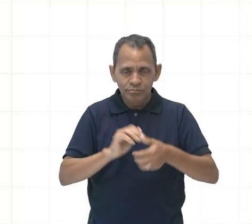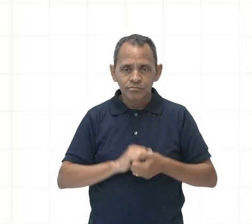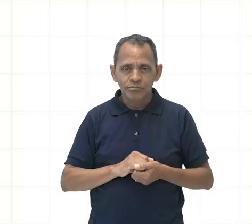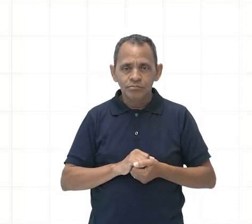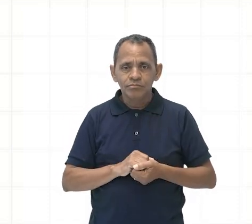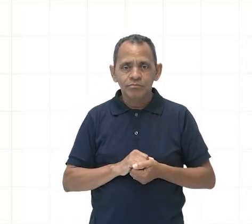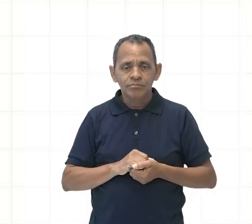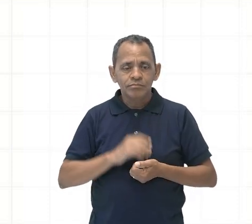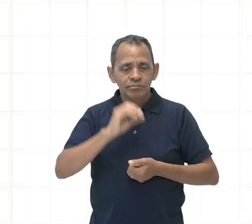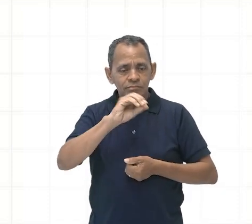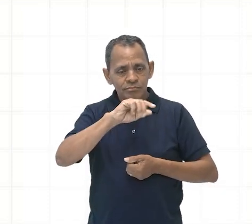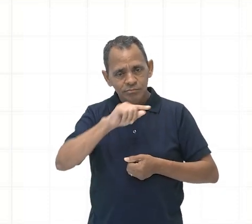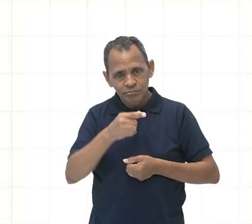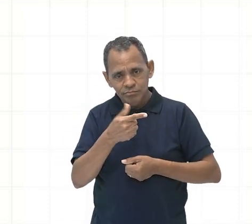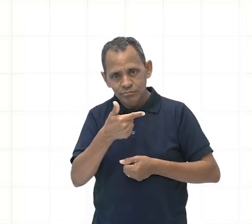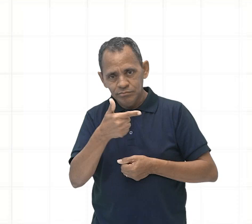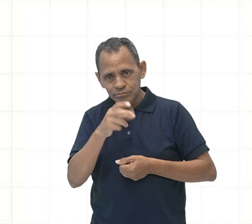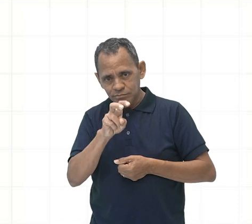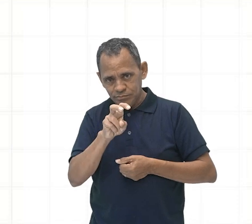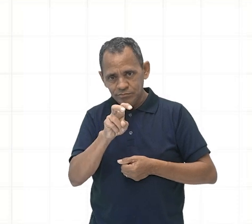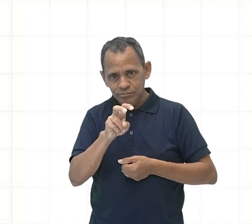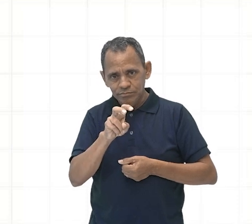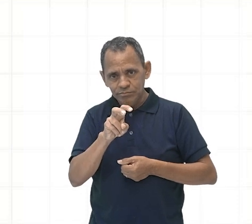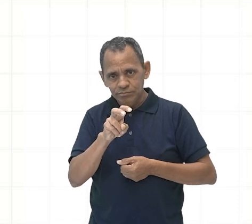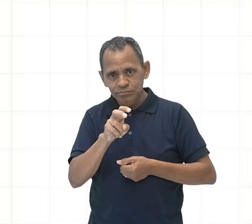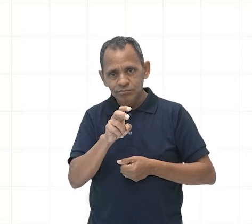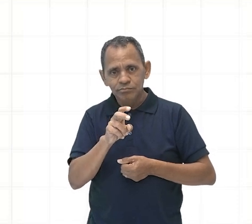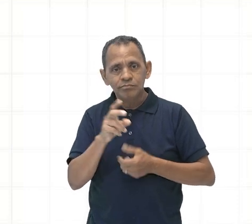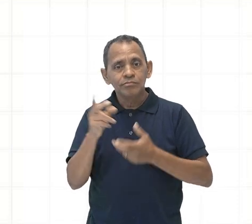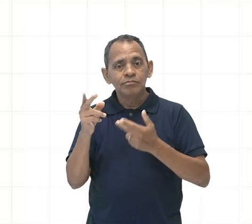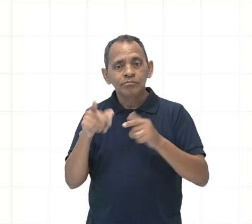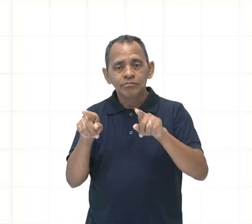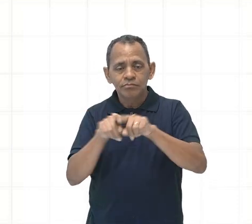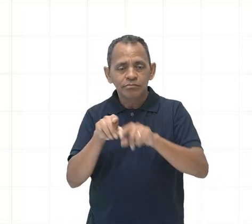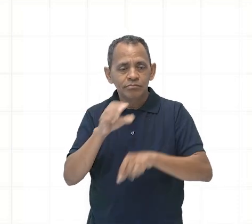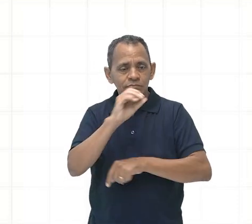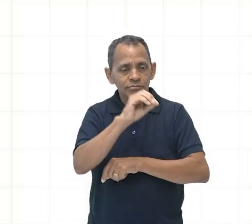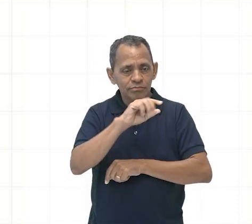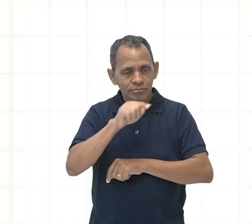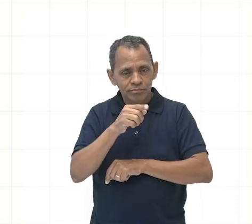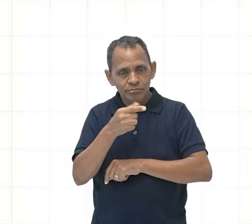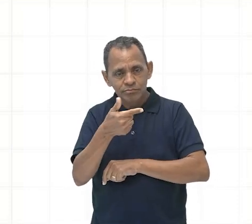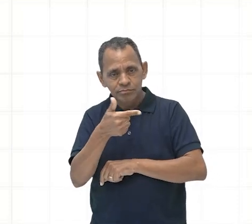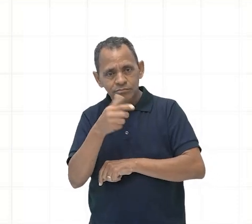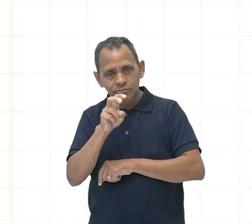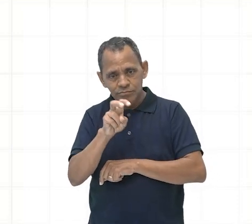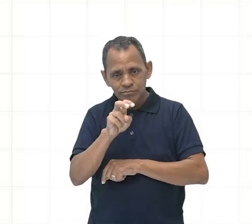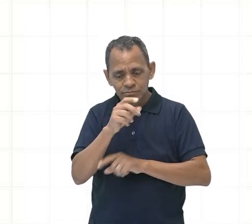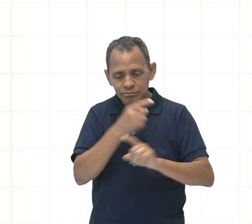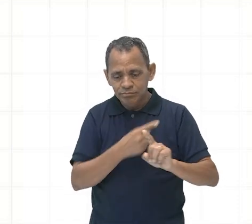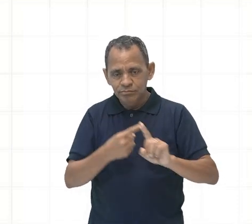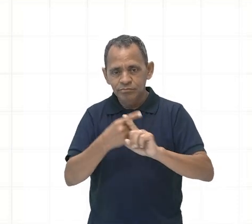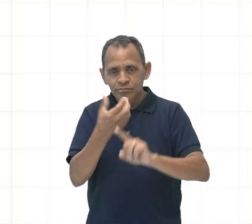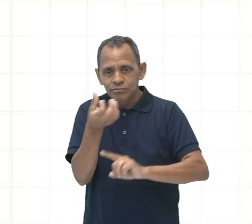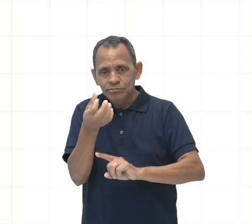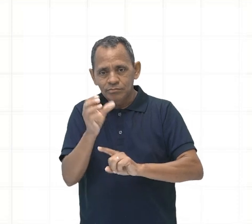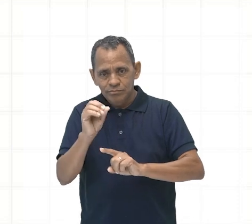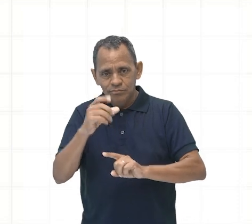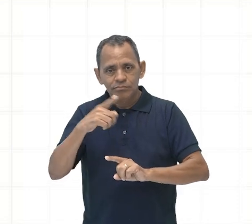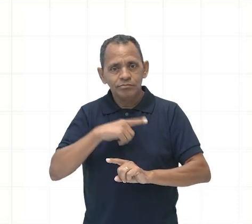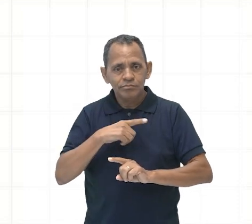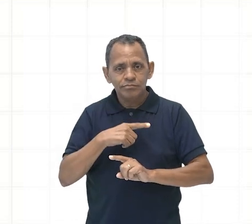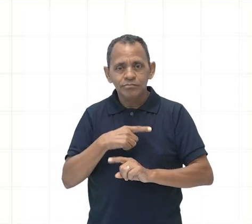Então, 0,25 de hora é a mesma coisa que pegar 0,25 e multiplicar por 60, que eu vou obter